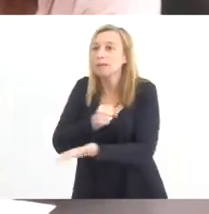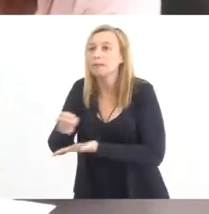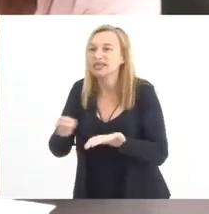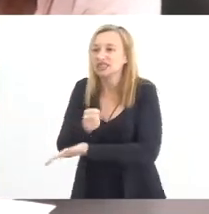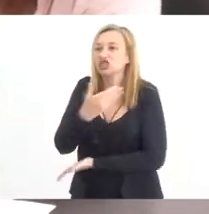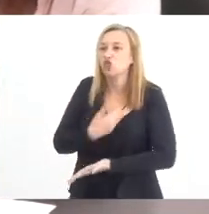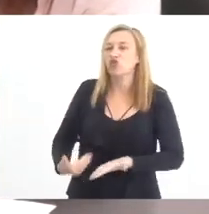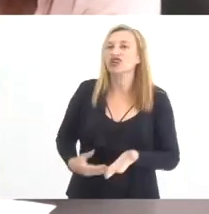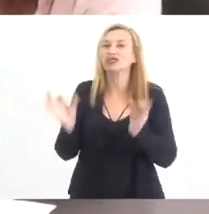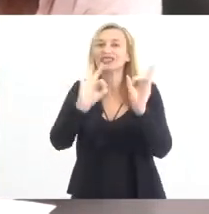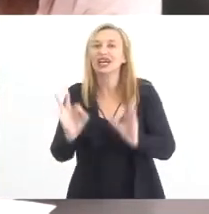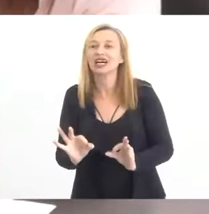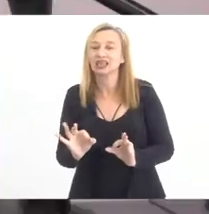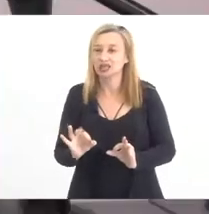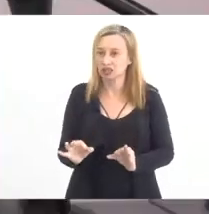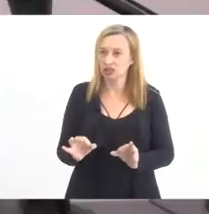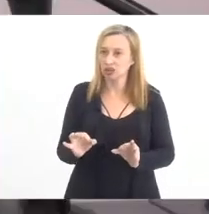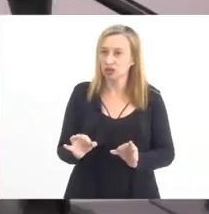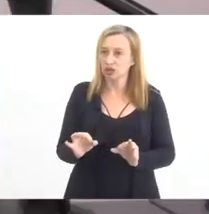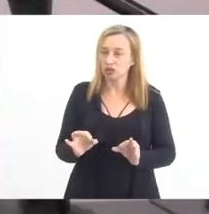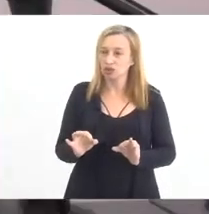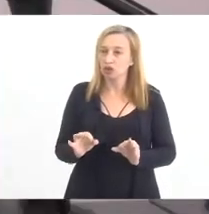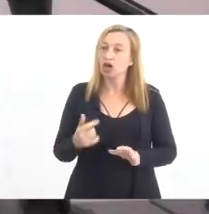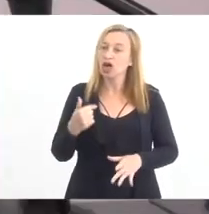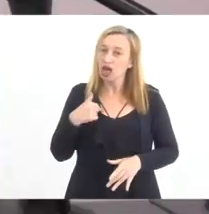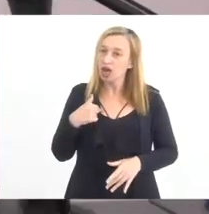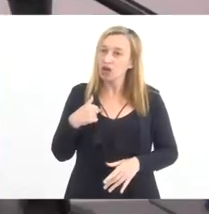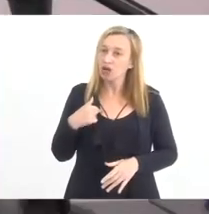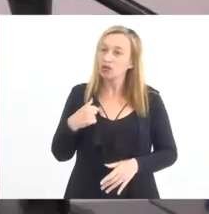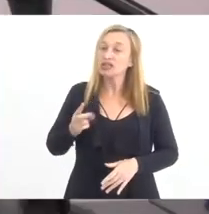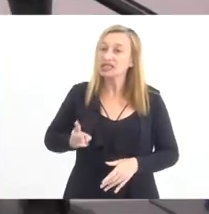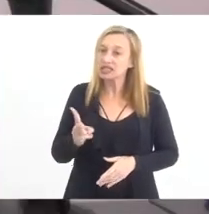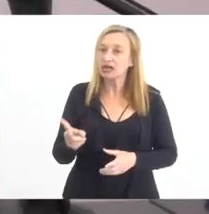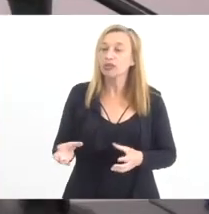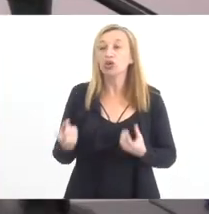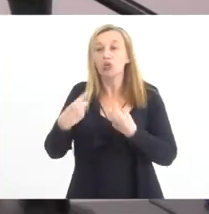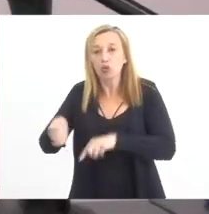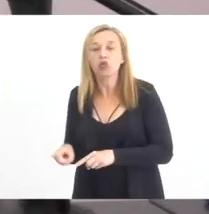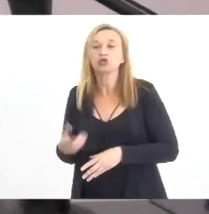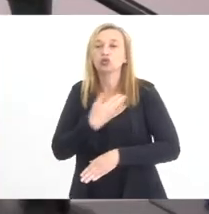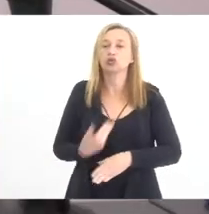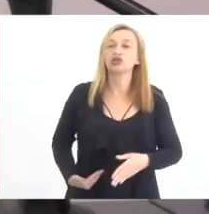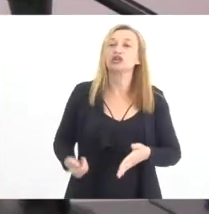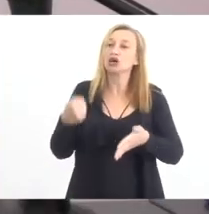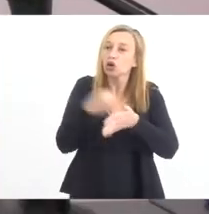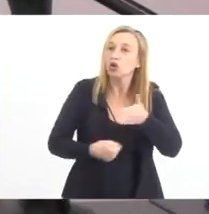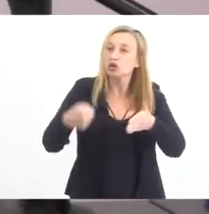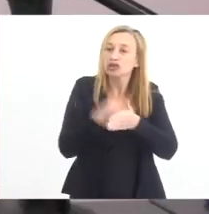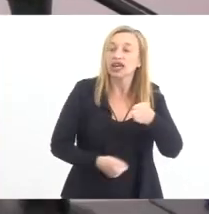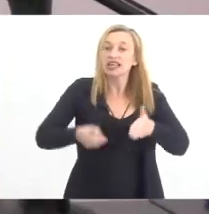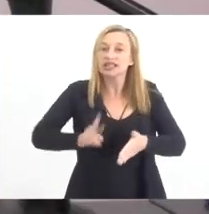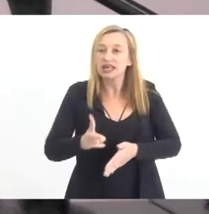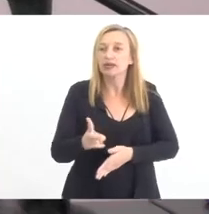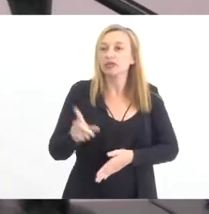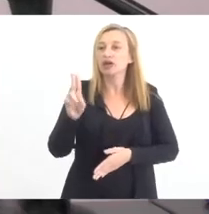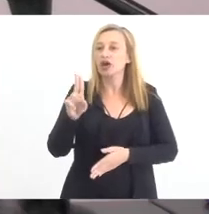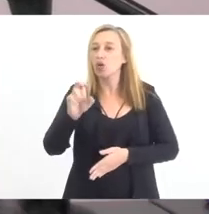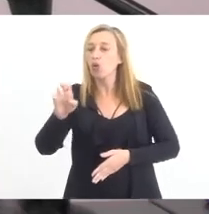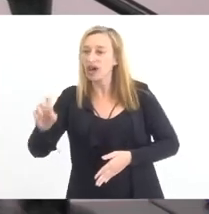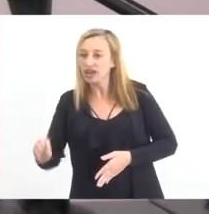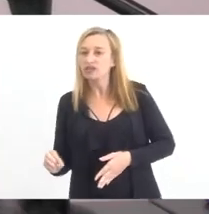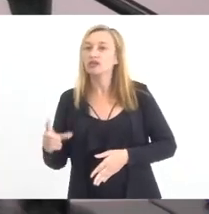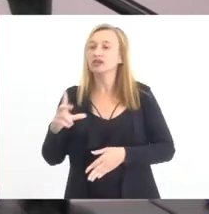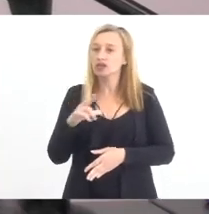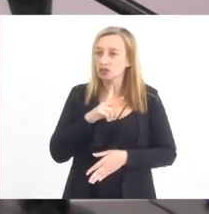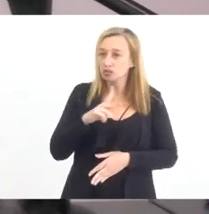governo. Estou aqui uma posição de oposição sempre ao governo e sempre lutei para que a UESO tivesse a sua sede